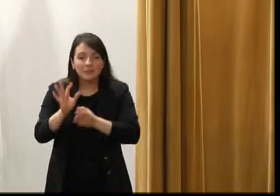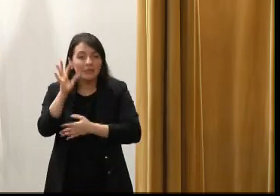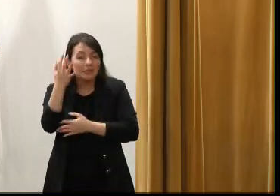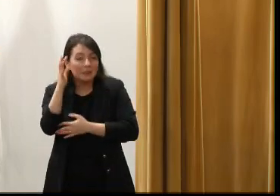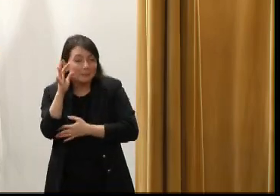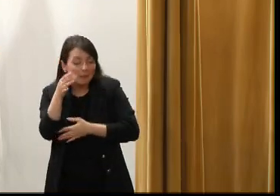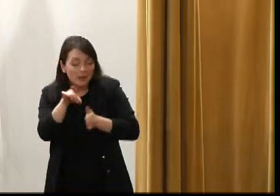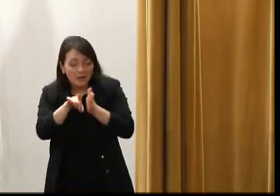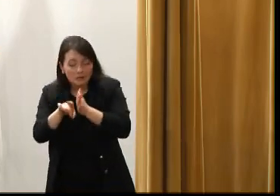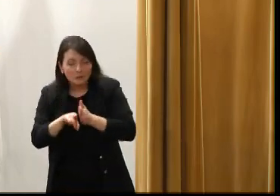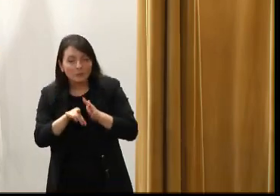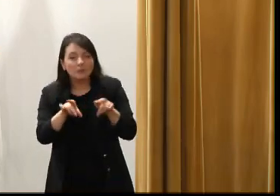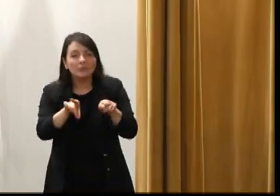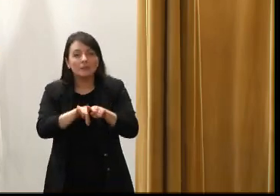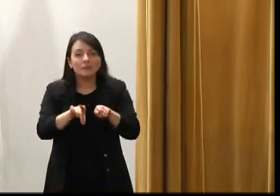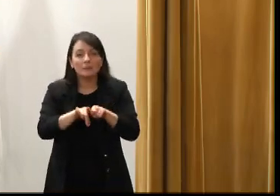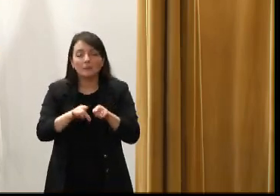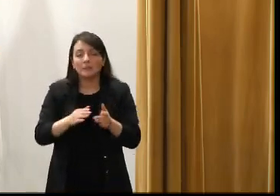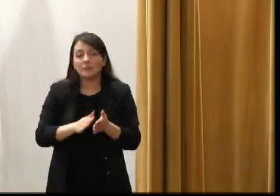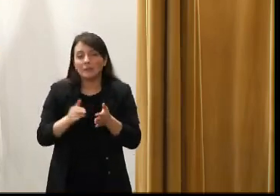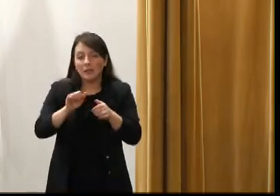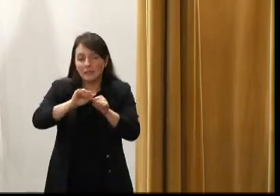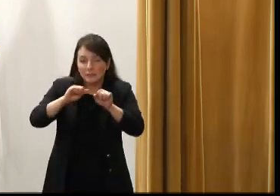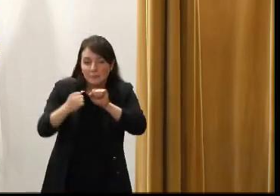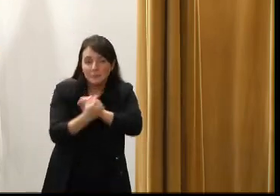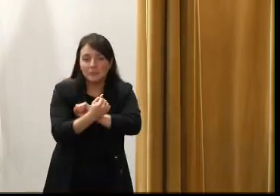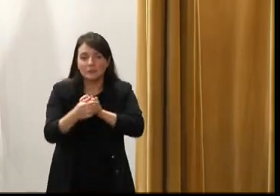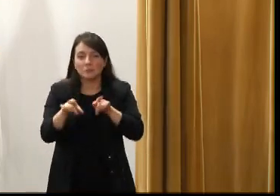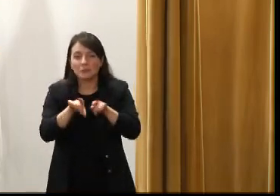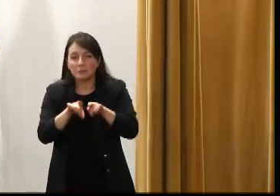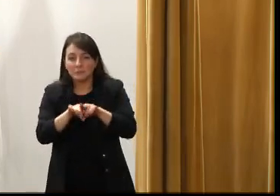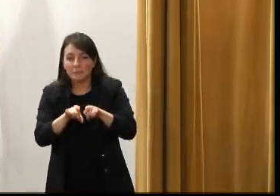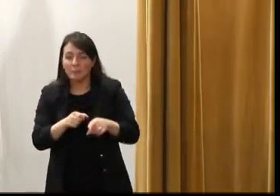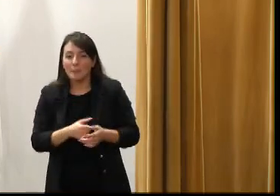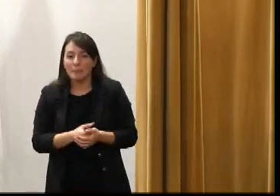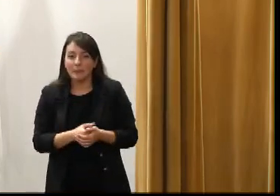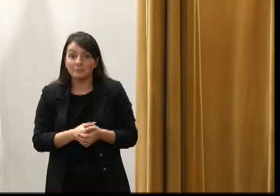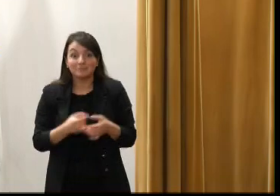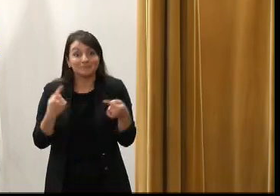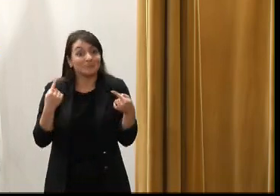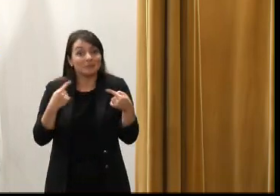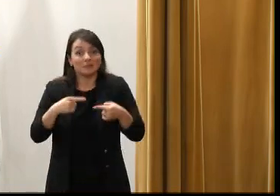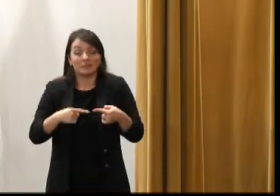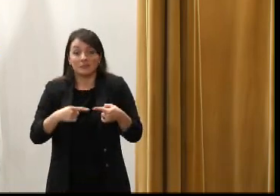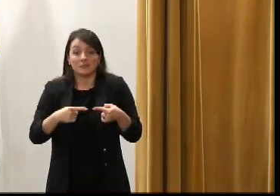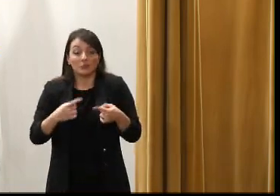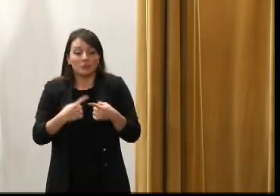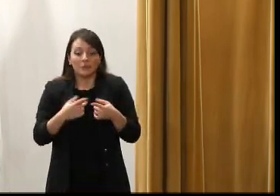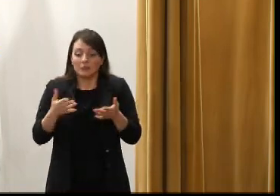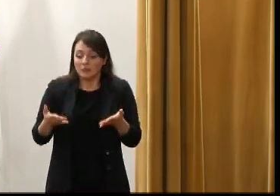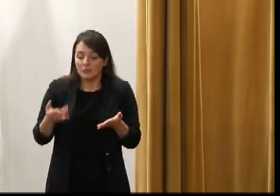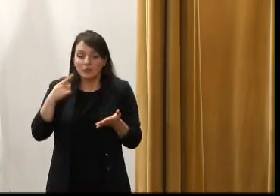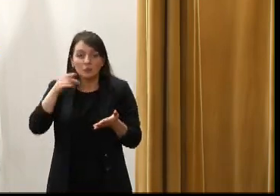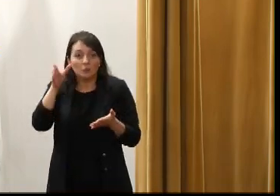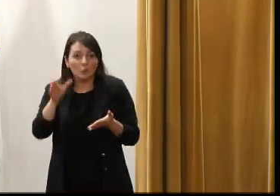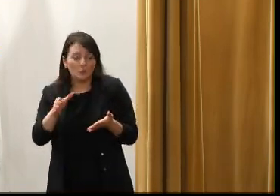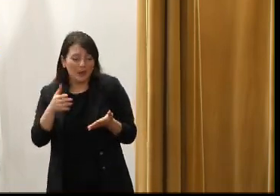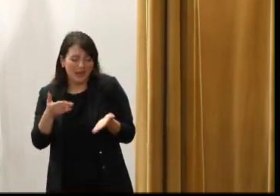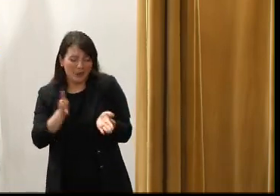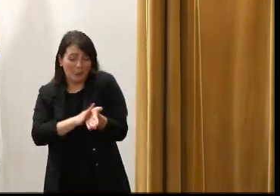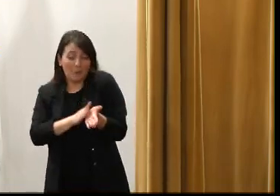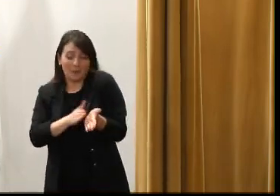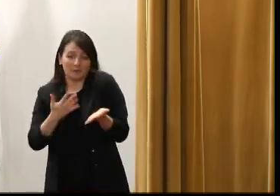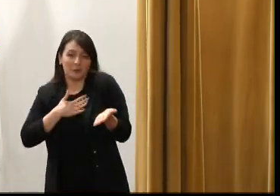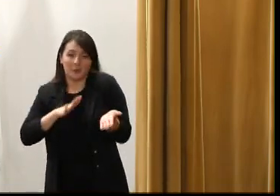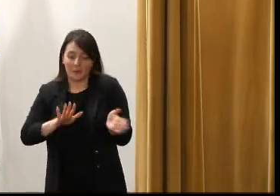levar para questões ligadas à adaptação também, porque e aí vejam o desafio, porque, de um lado, ninguém gosta de ser cobrado,